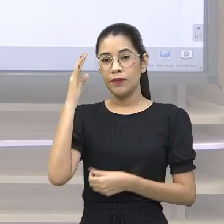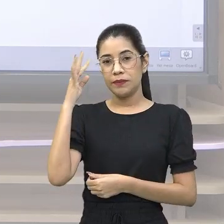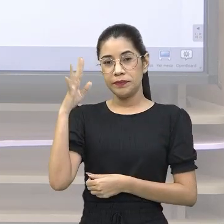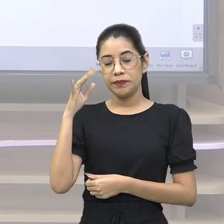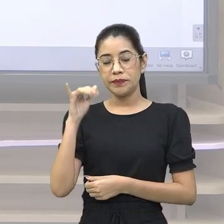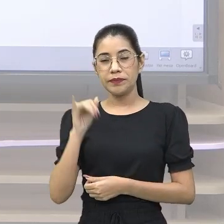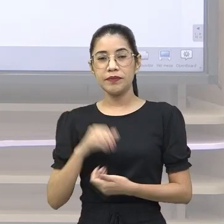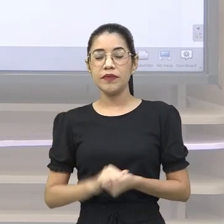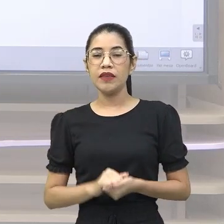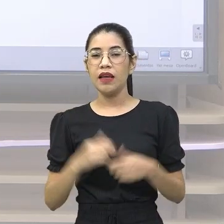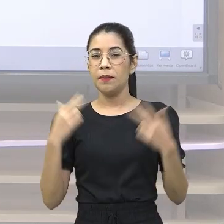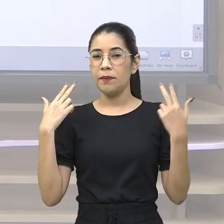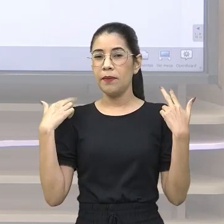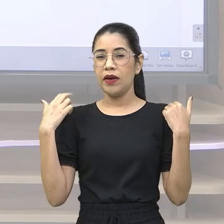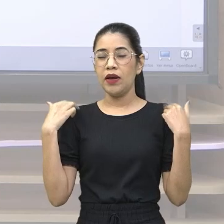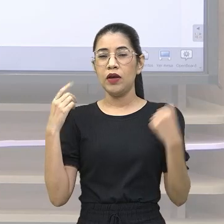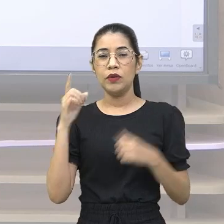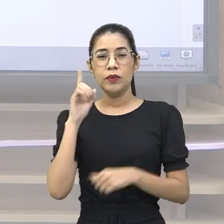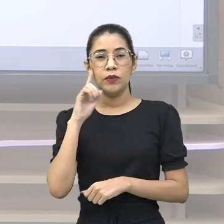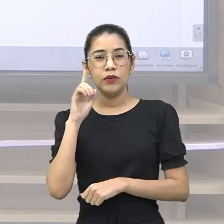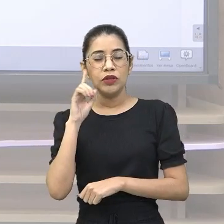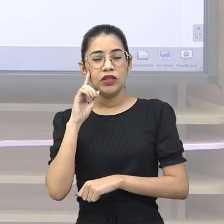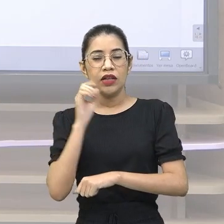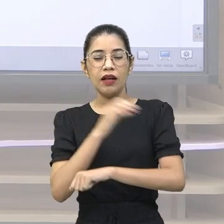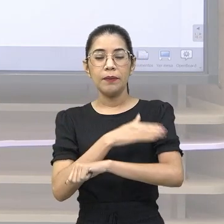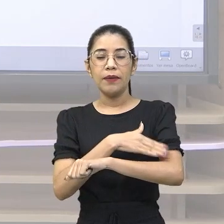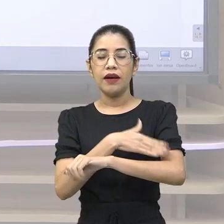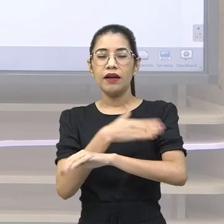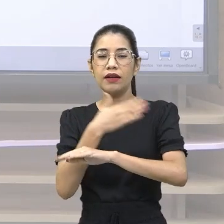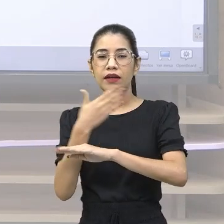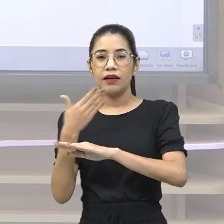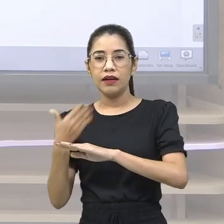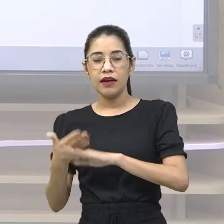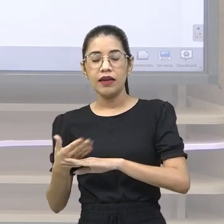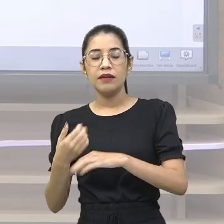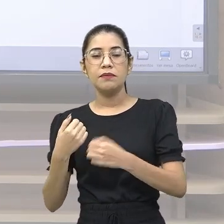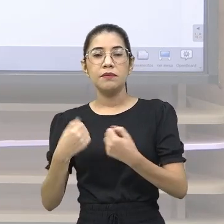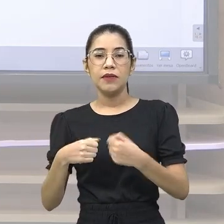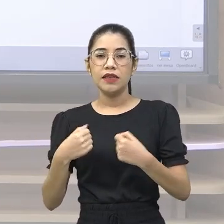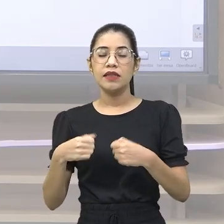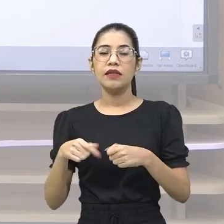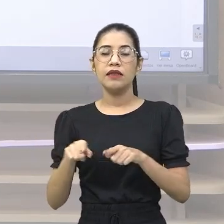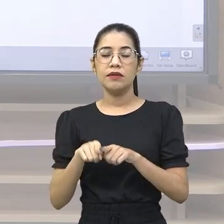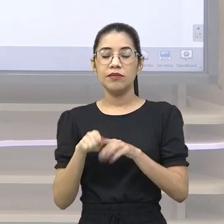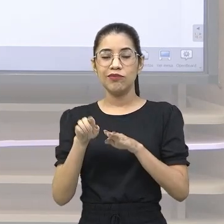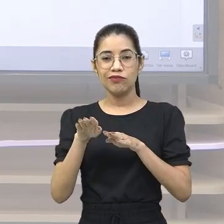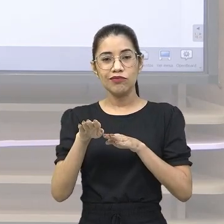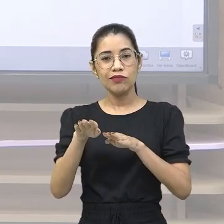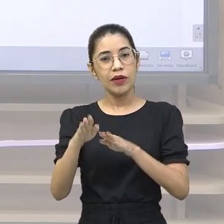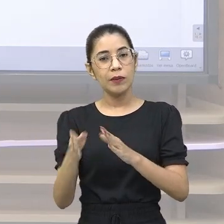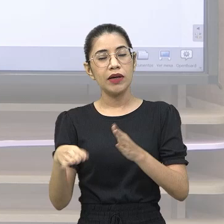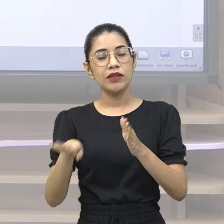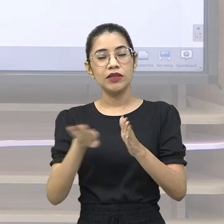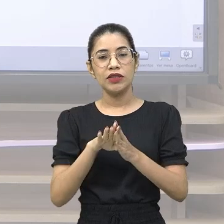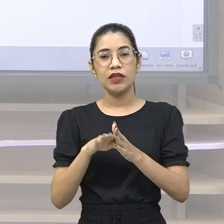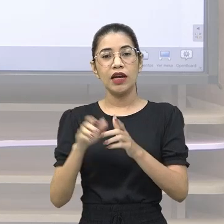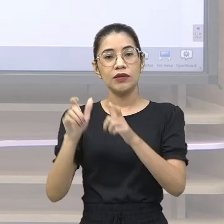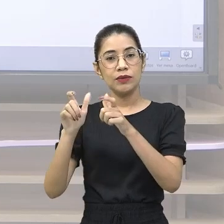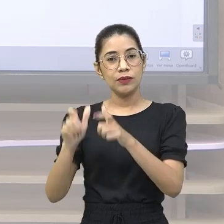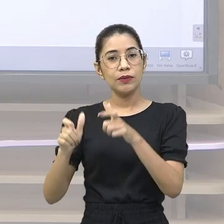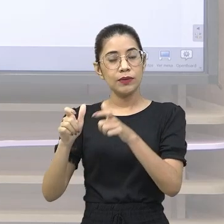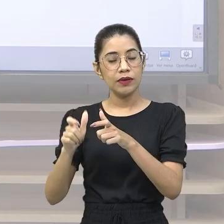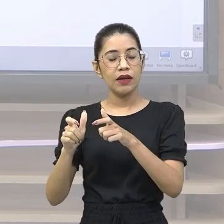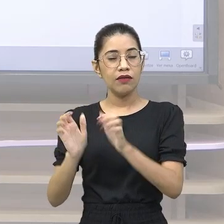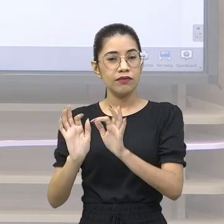está ali A Dias rodando e ainda precisam enfrentar os congestionamentos até chegar ali ao seu ponto